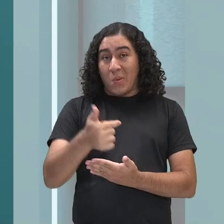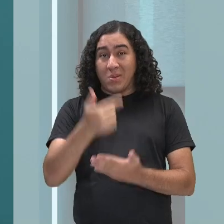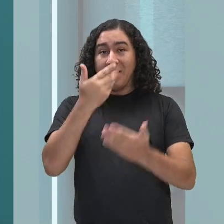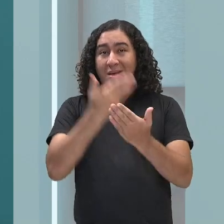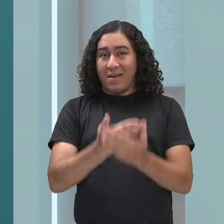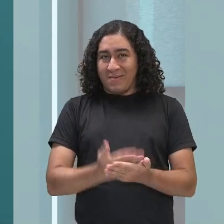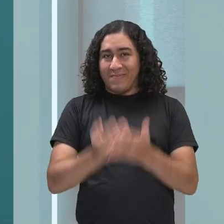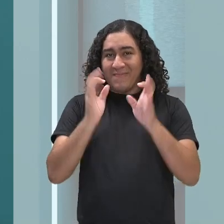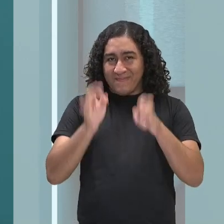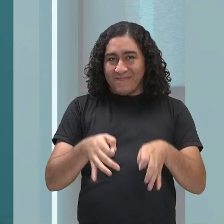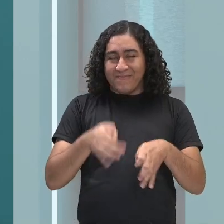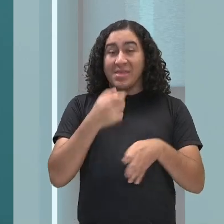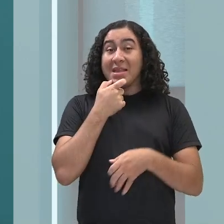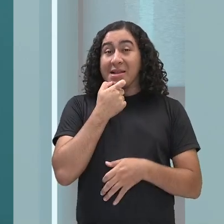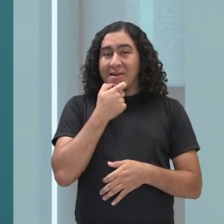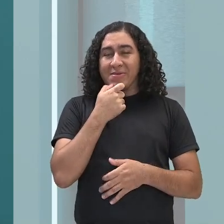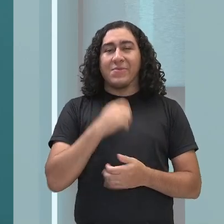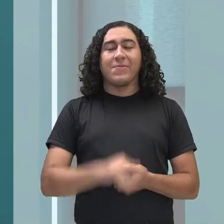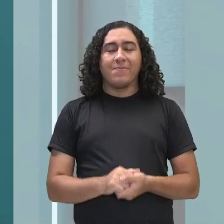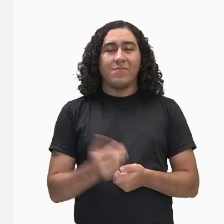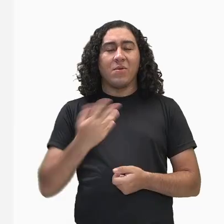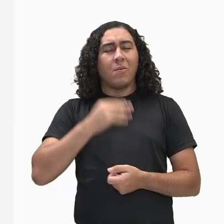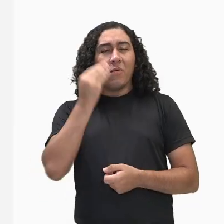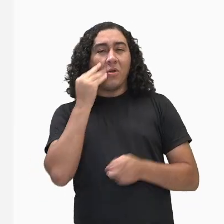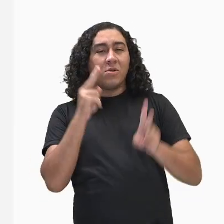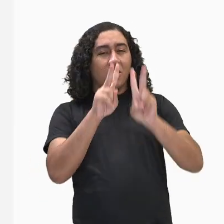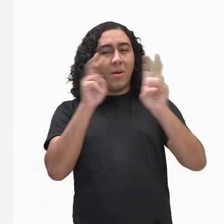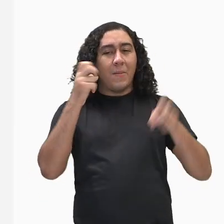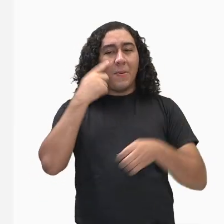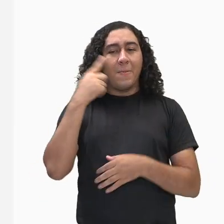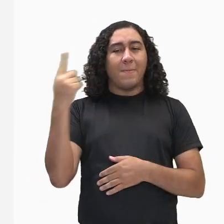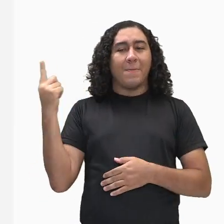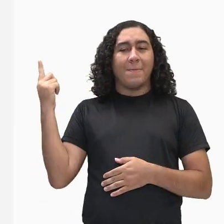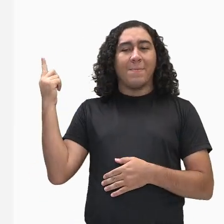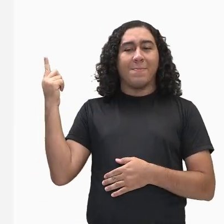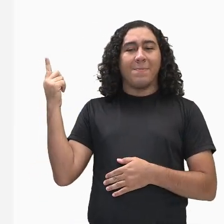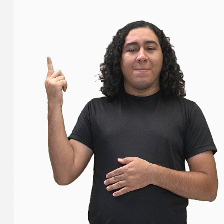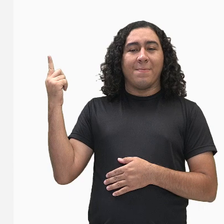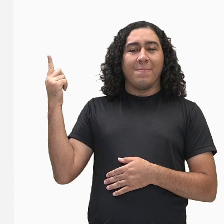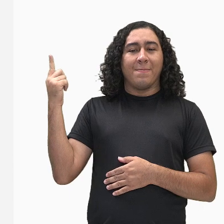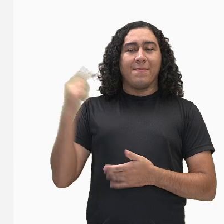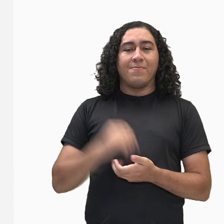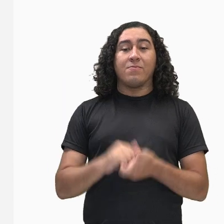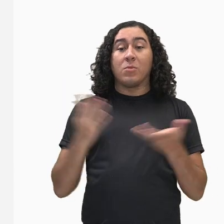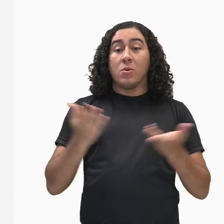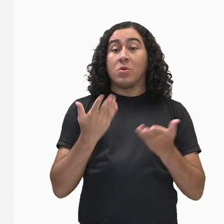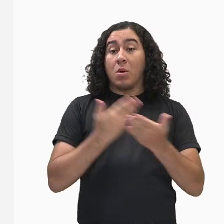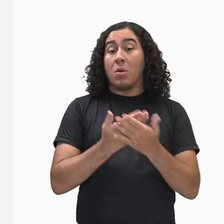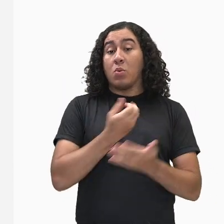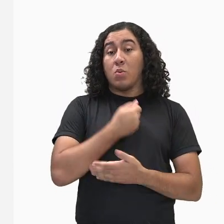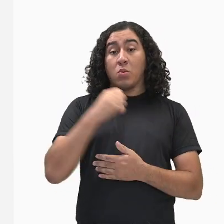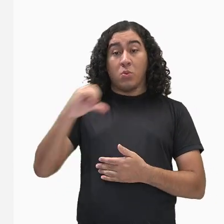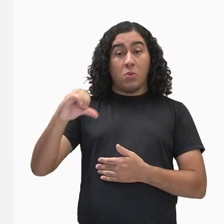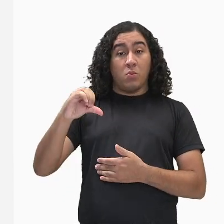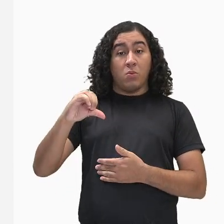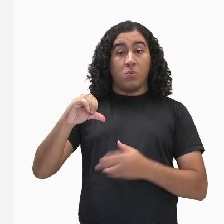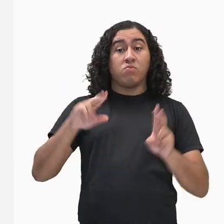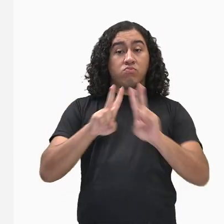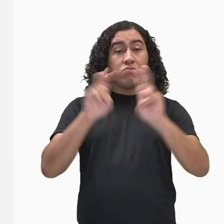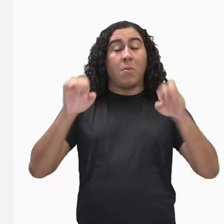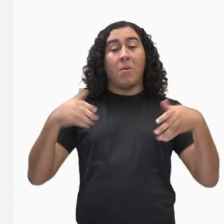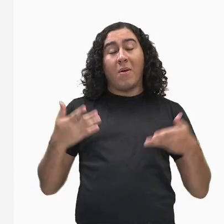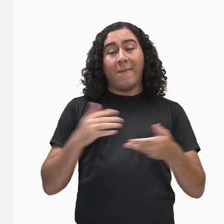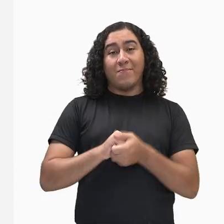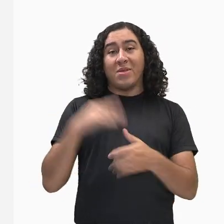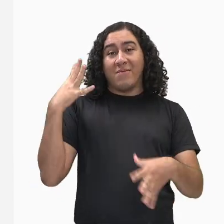Class, mais uma aula de inglês e vamos conferir o assunto de hoje. E olha só, hoje é a nossa aula 9 com a